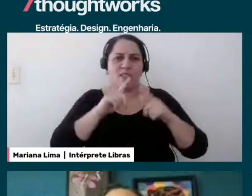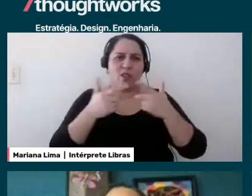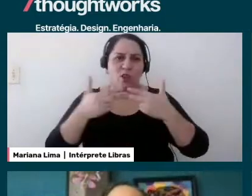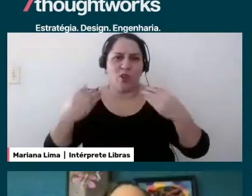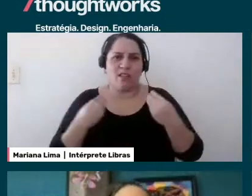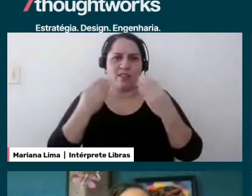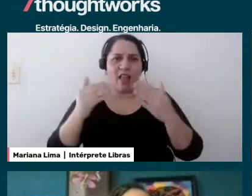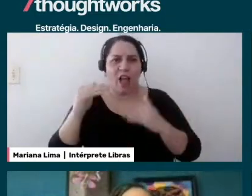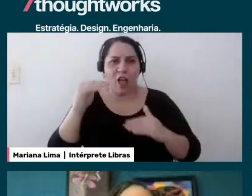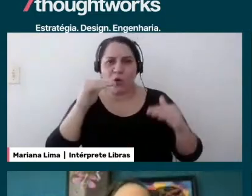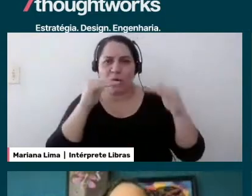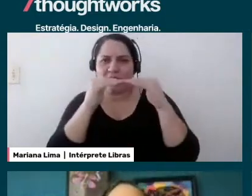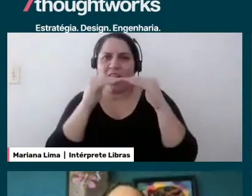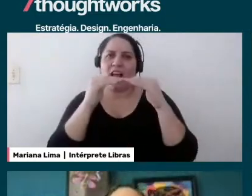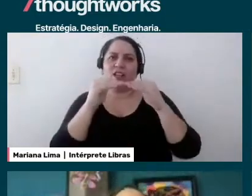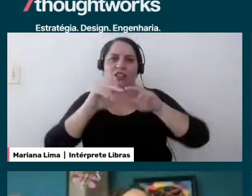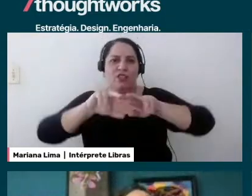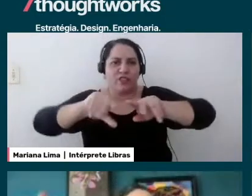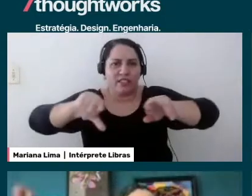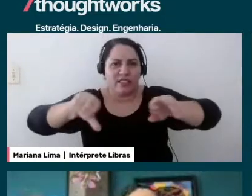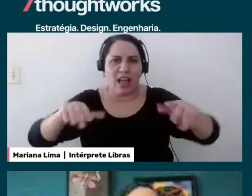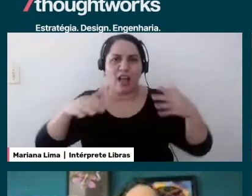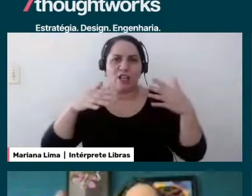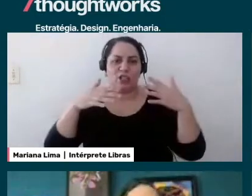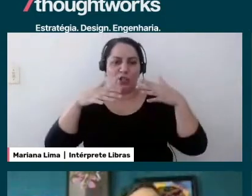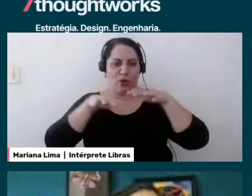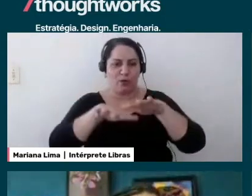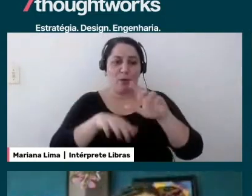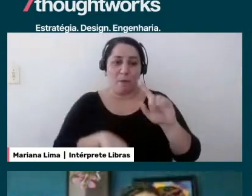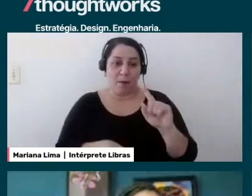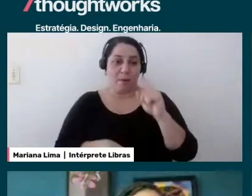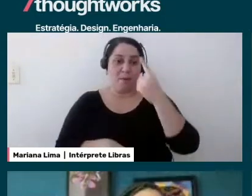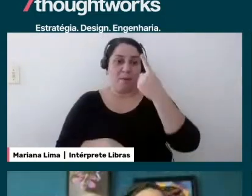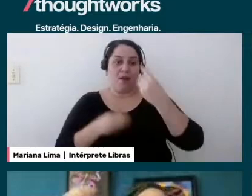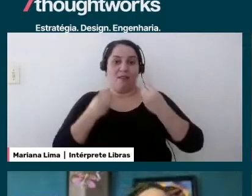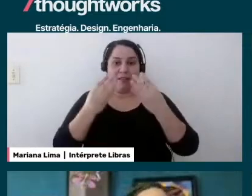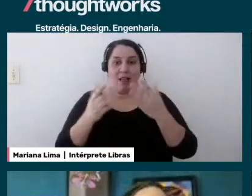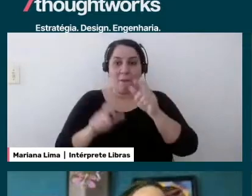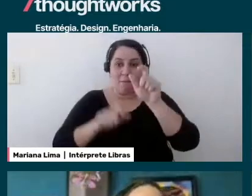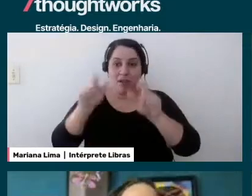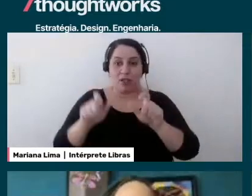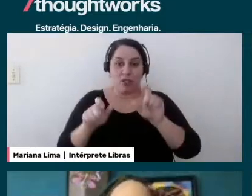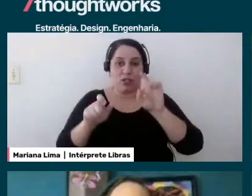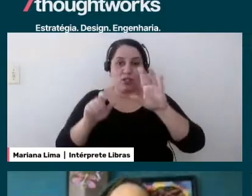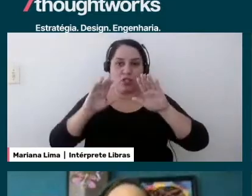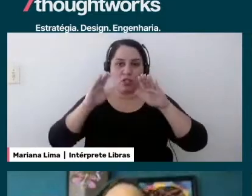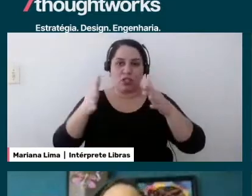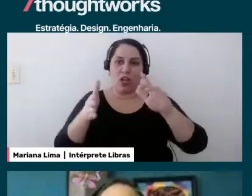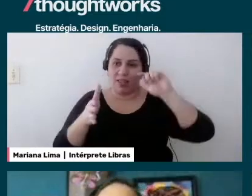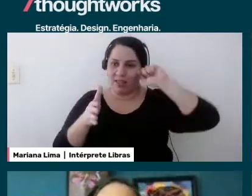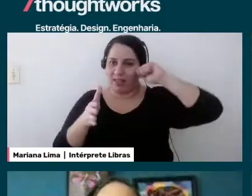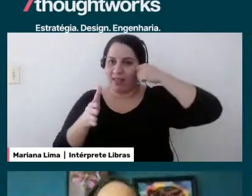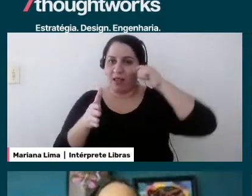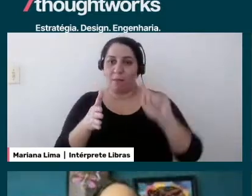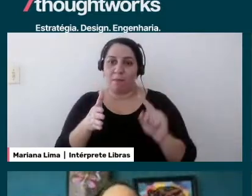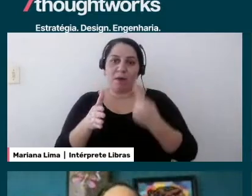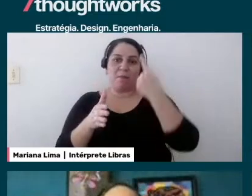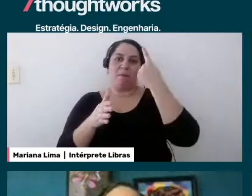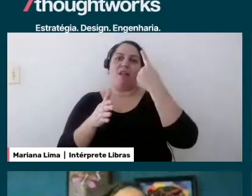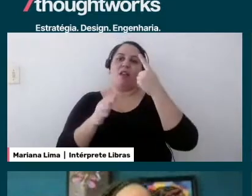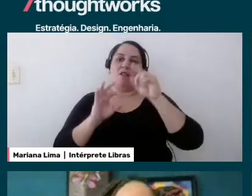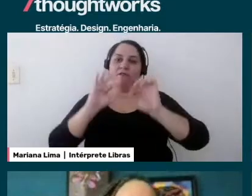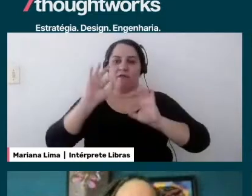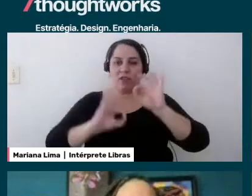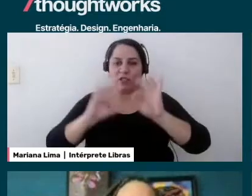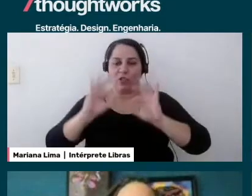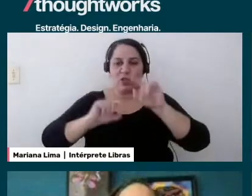equidade e inclusão. Se a gente pensa, né, o primeiro processo seletivo exclusivo para pessoas negras na tecnologia no Brasil, acho que está no mundo,